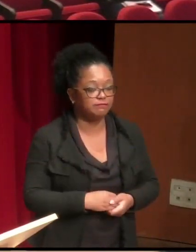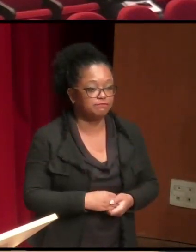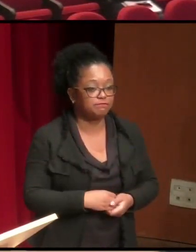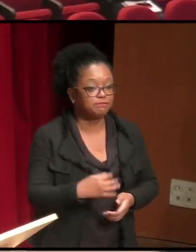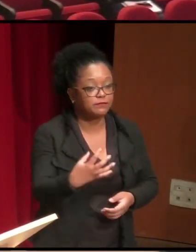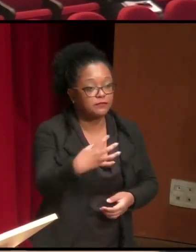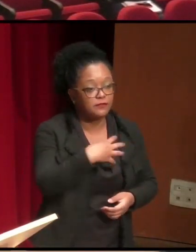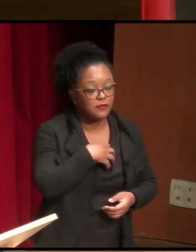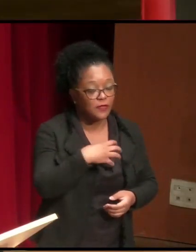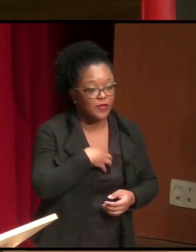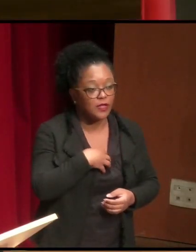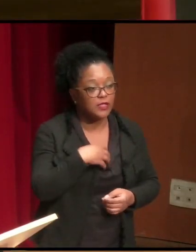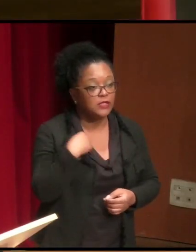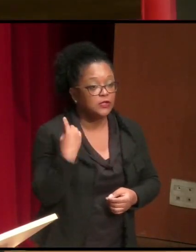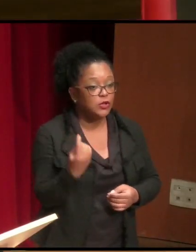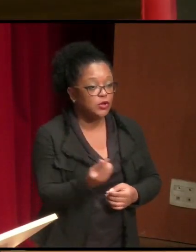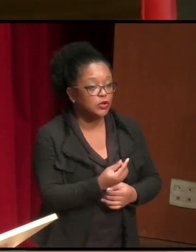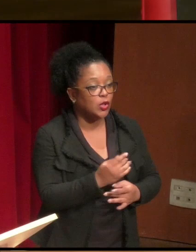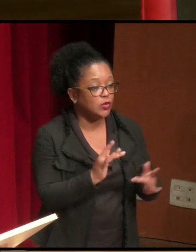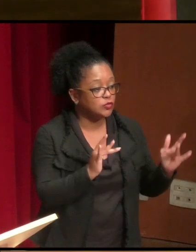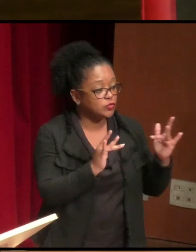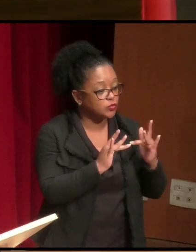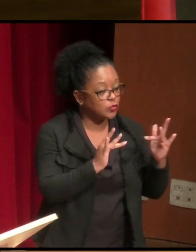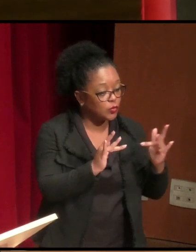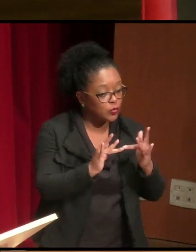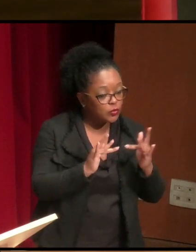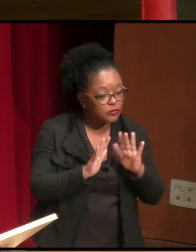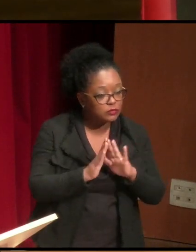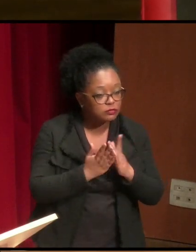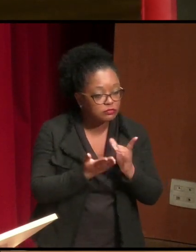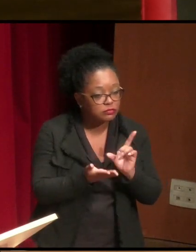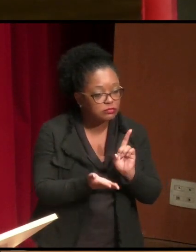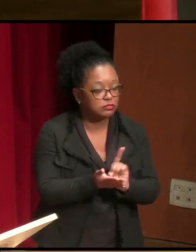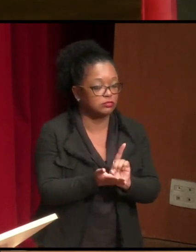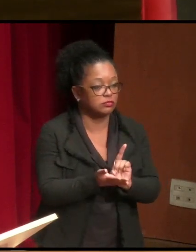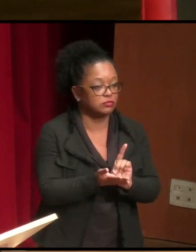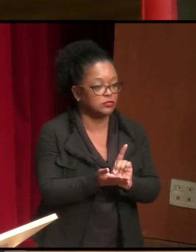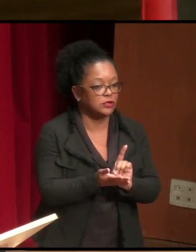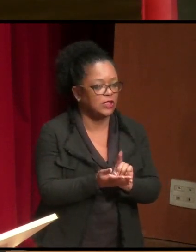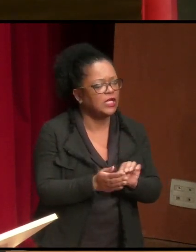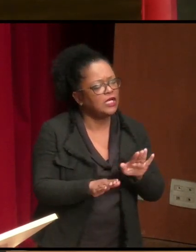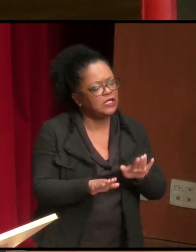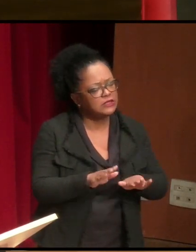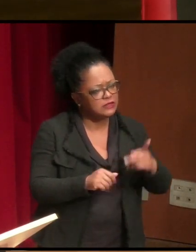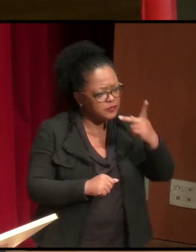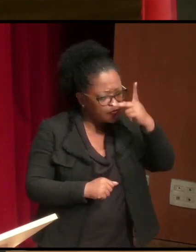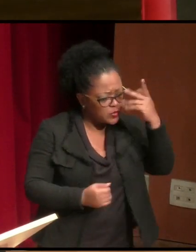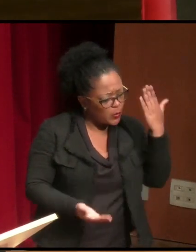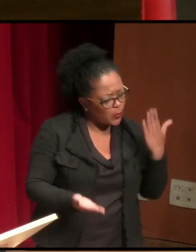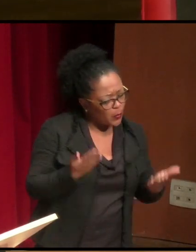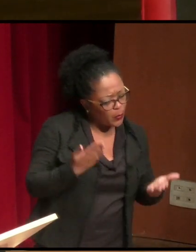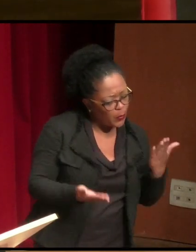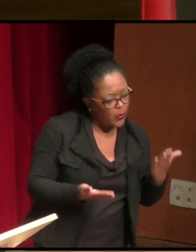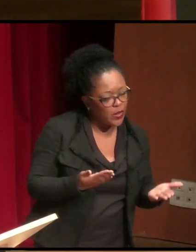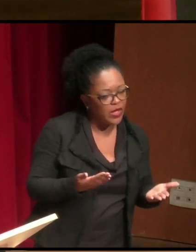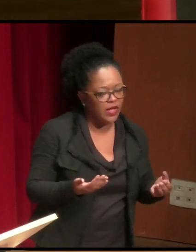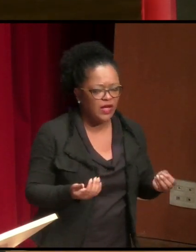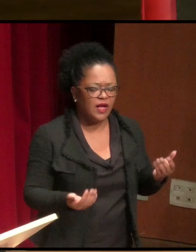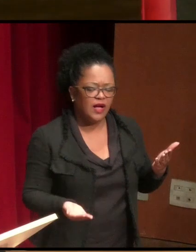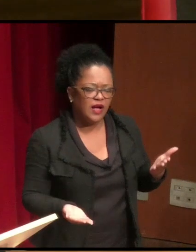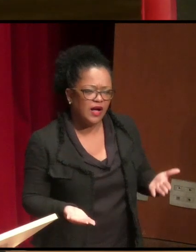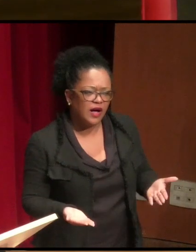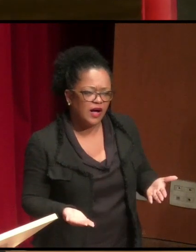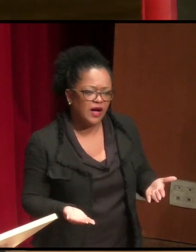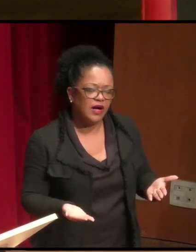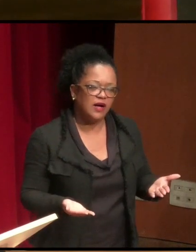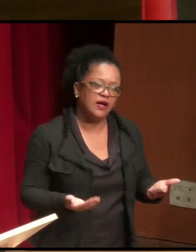é o único jeito que nós temos de nos conectar com a palavra, né? Tem gente que faz a comparação, mas tá ocorrendo